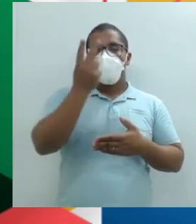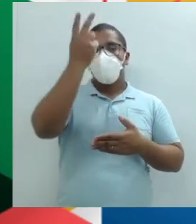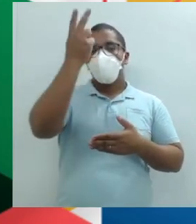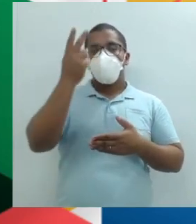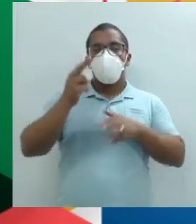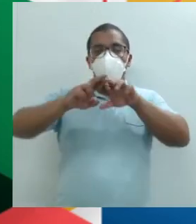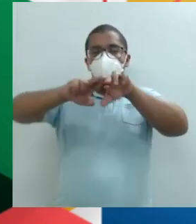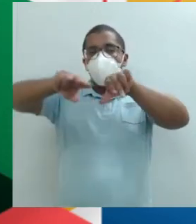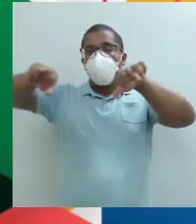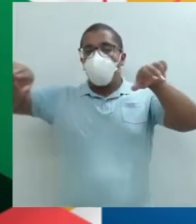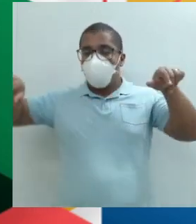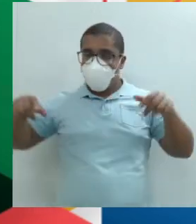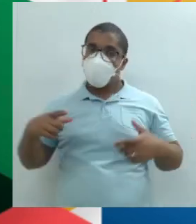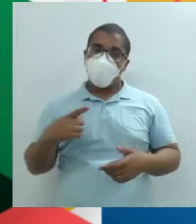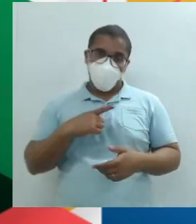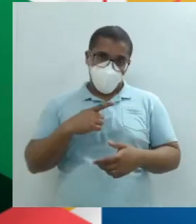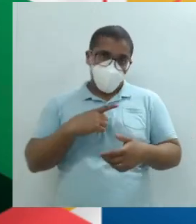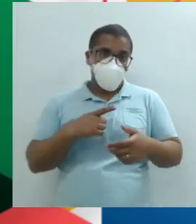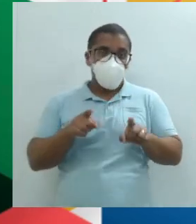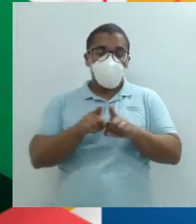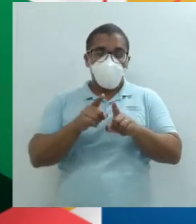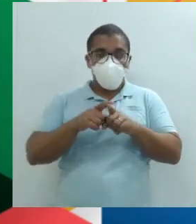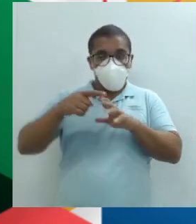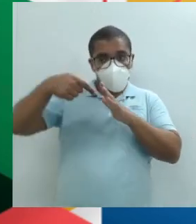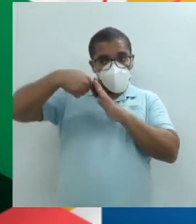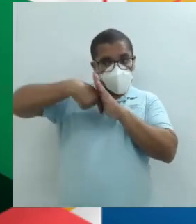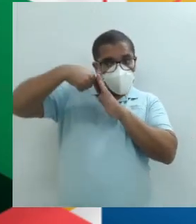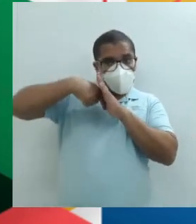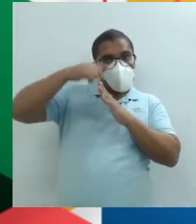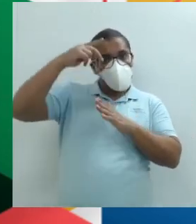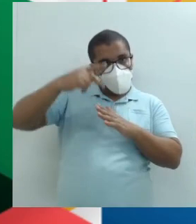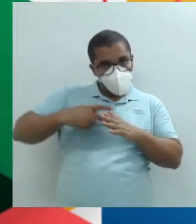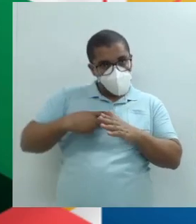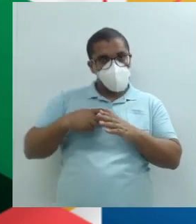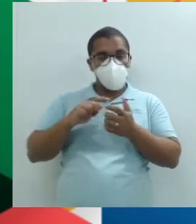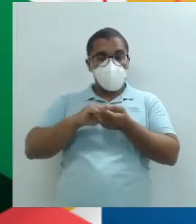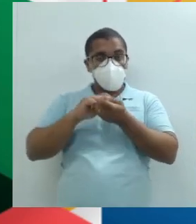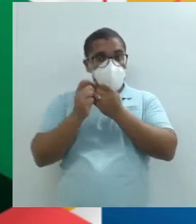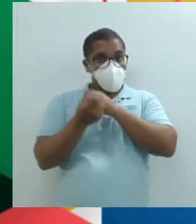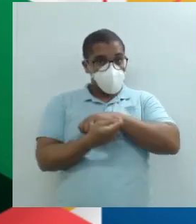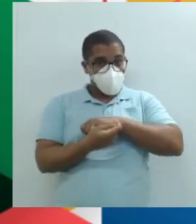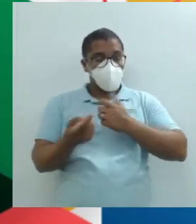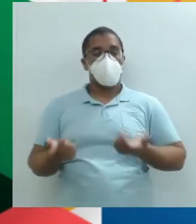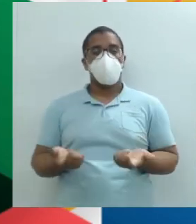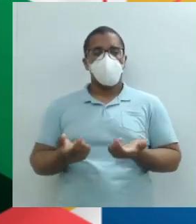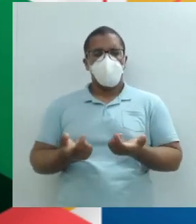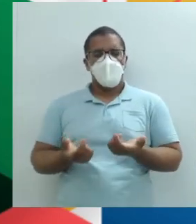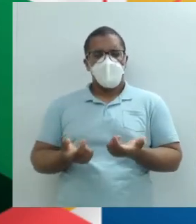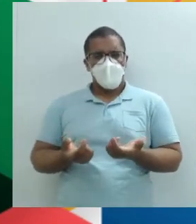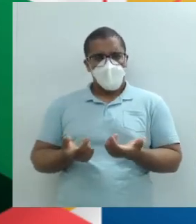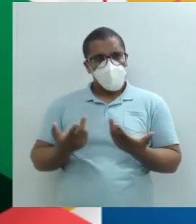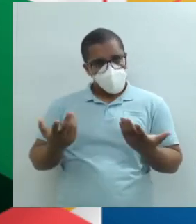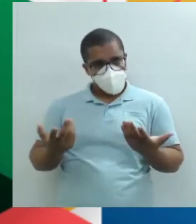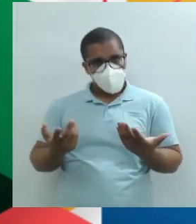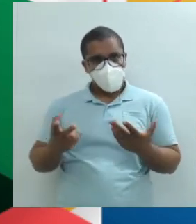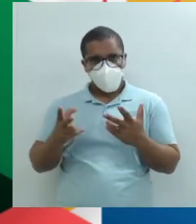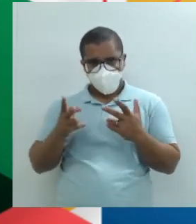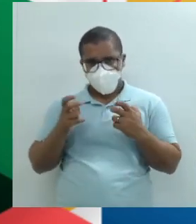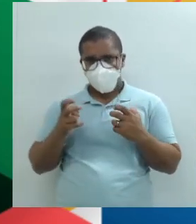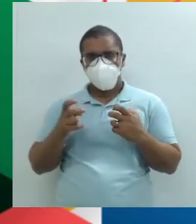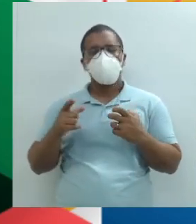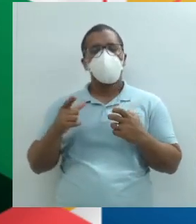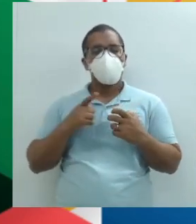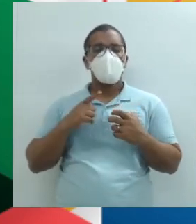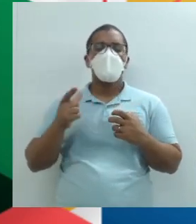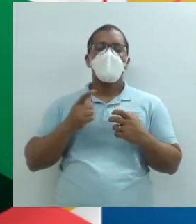para a diversidade, automonitoramento, adaptação. Então, veja, essas